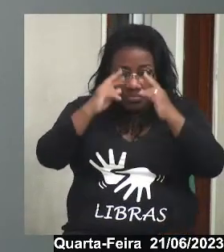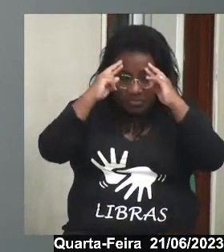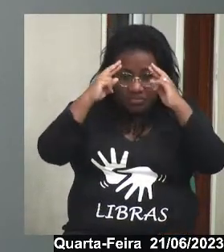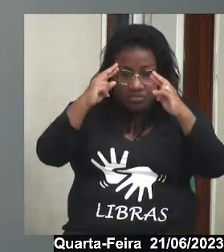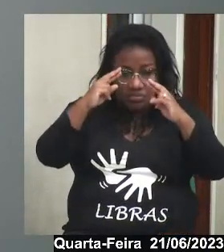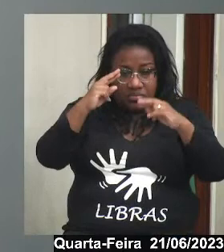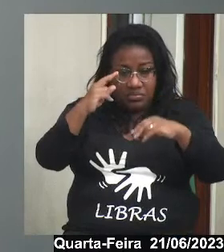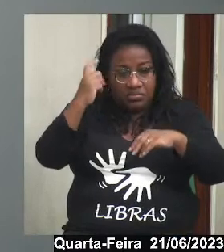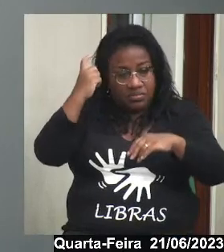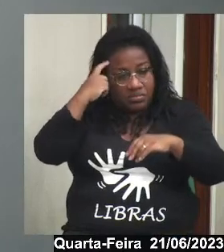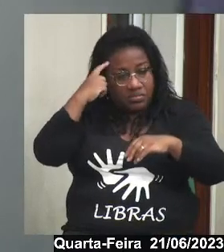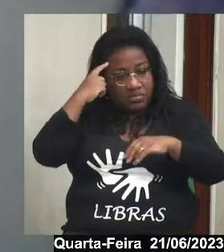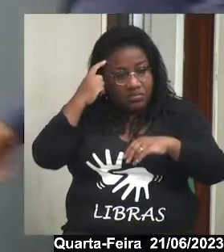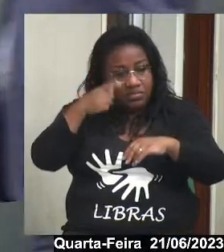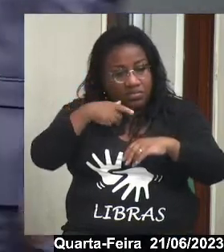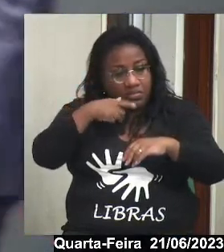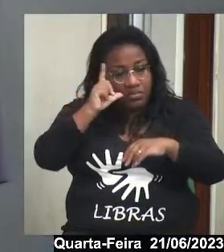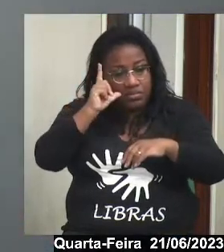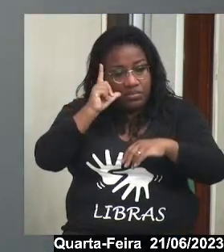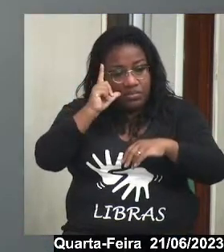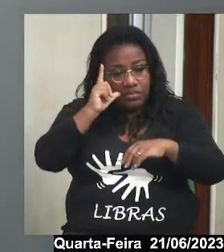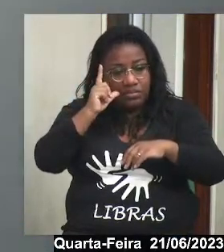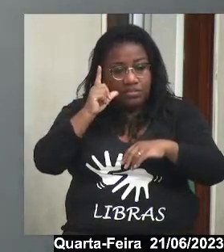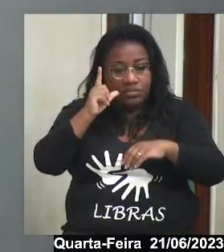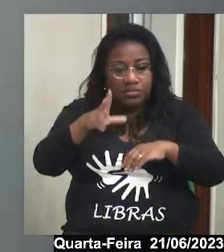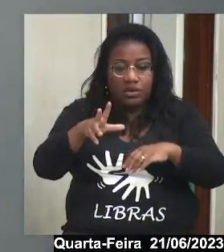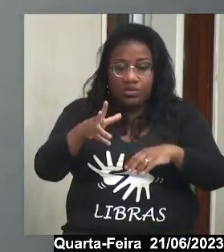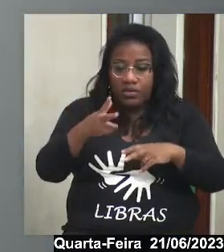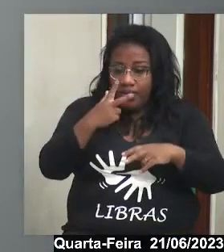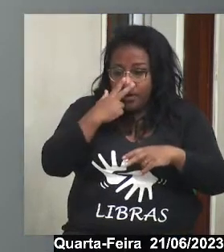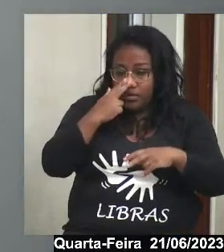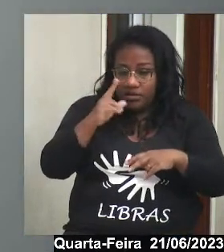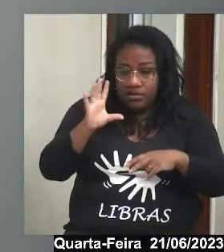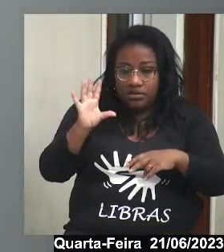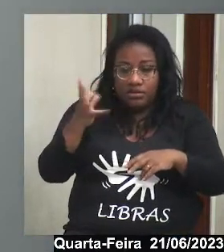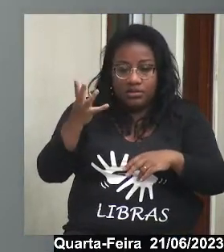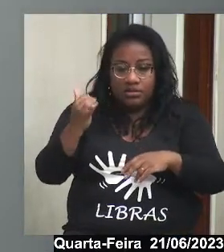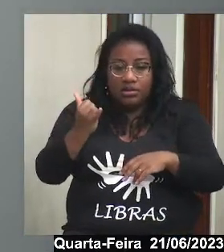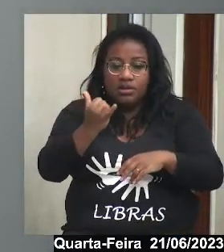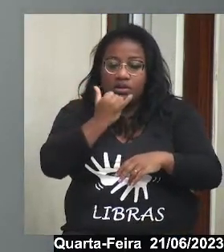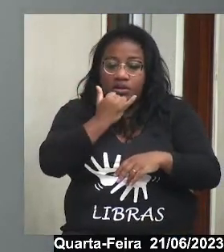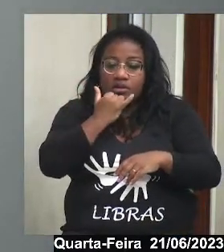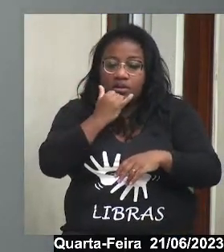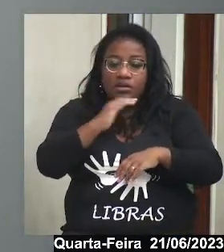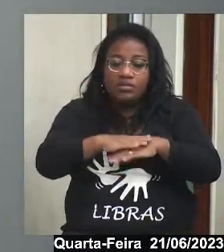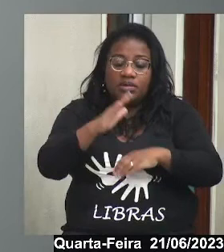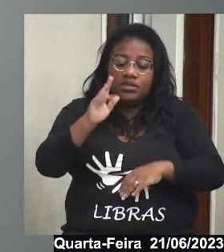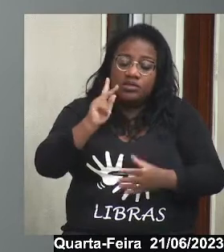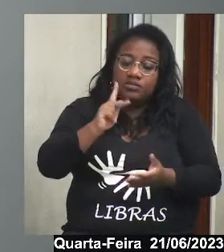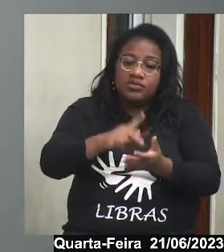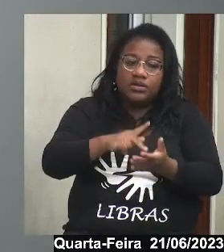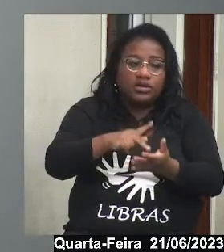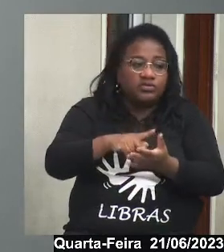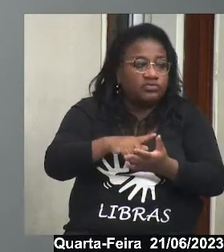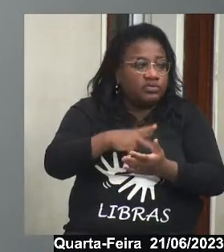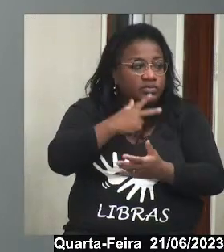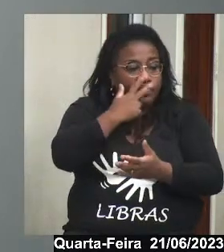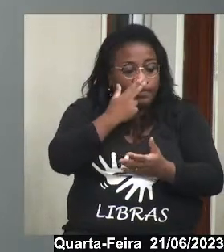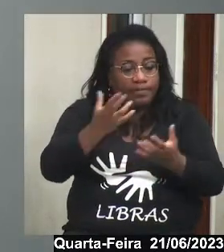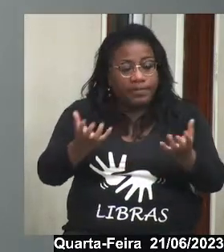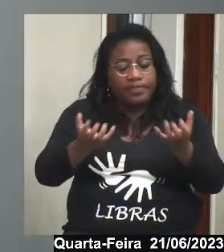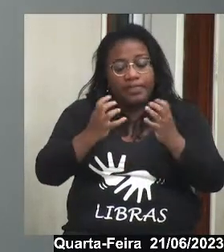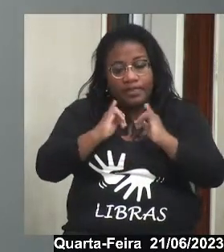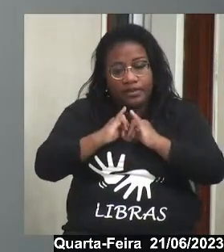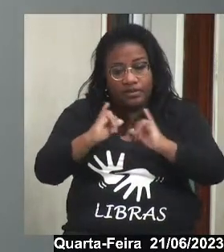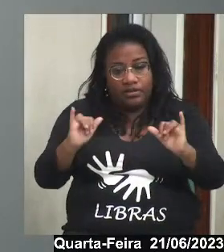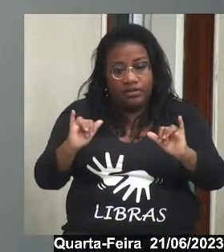falavam assim, ah, vai ter ontem e aí ninguém vai vir hoje. Era a impressão que estava acontecendo, presidente. Me desculpe, mas essa é a grande realidade.